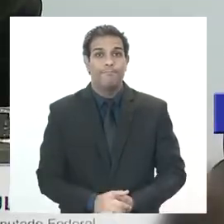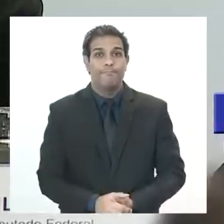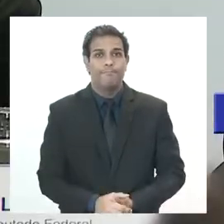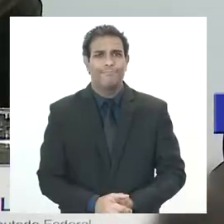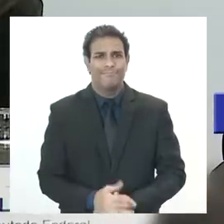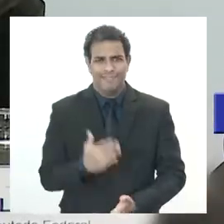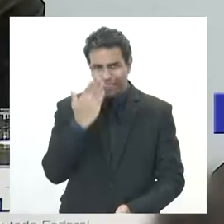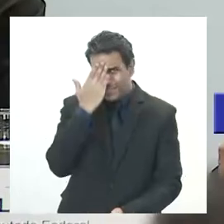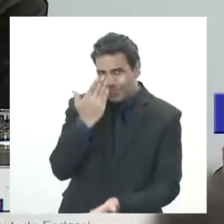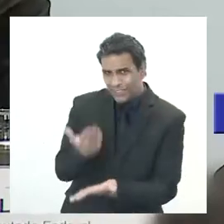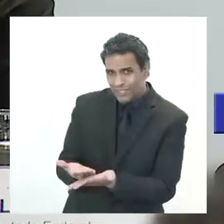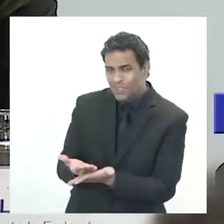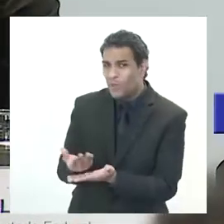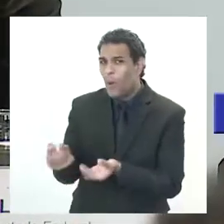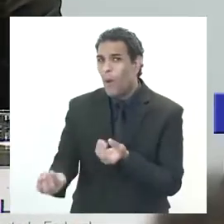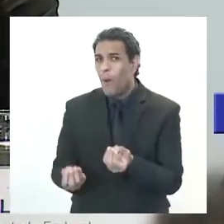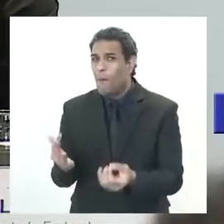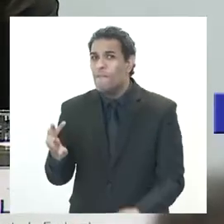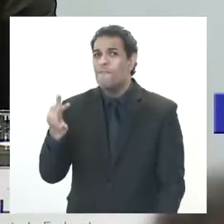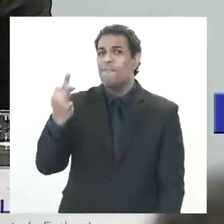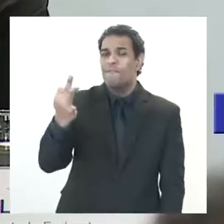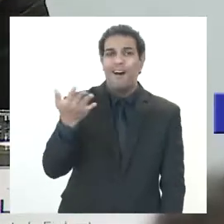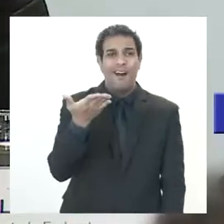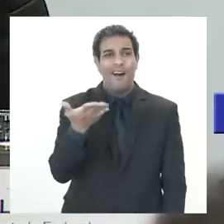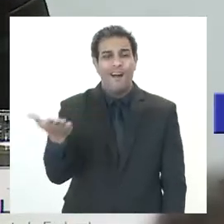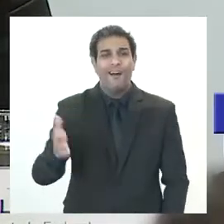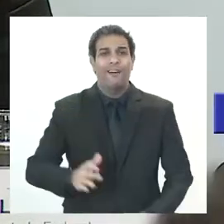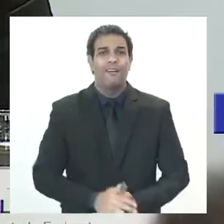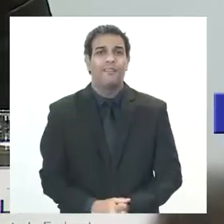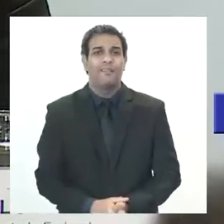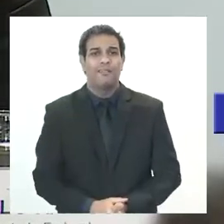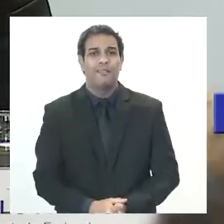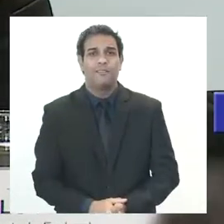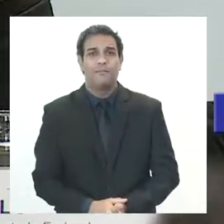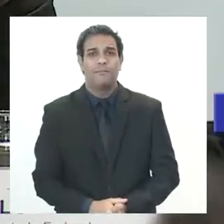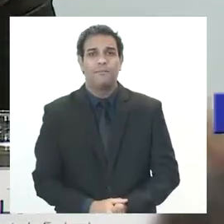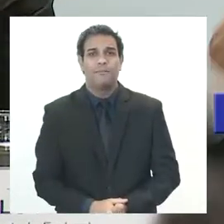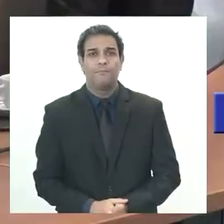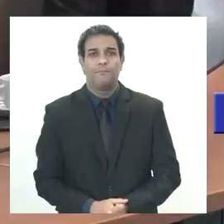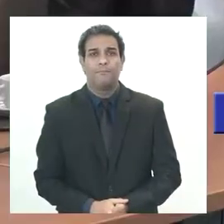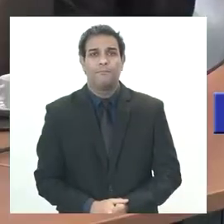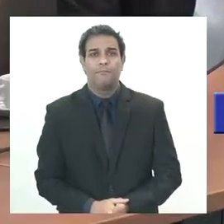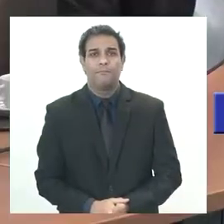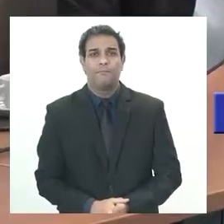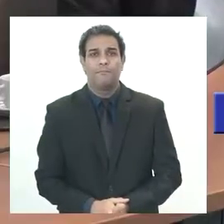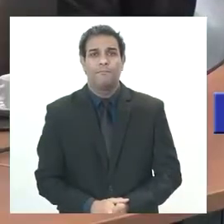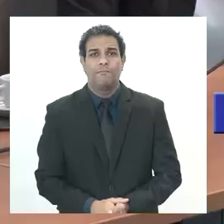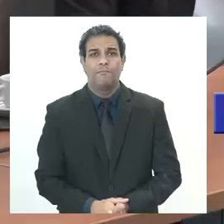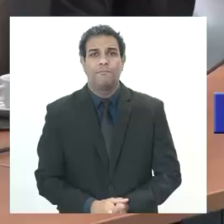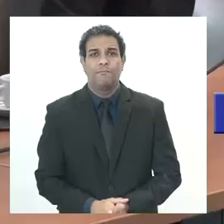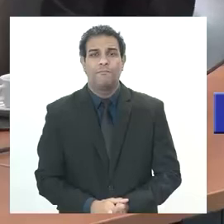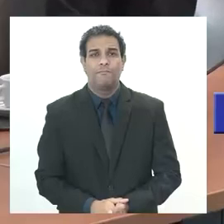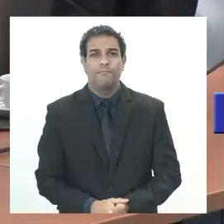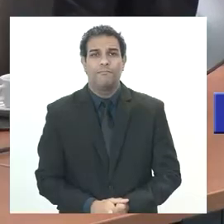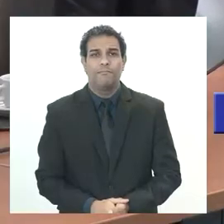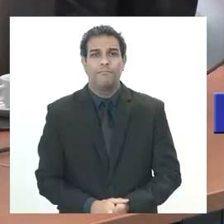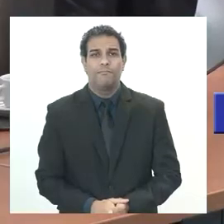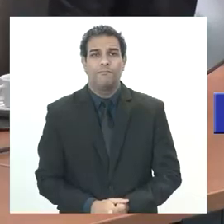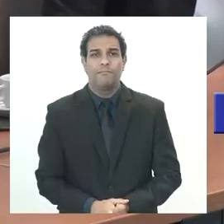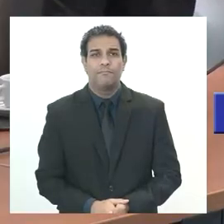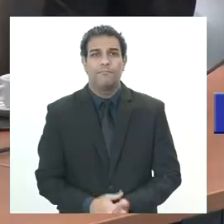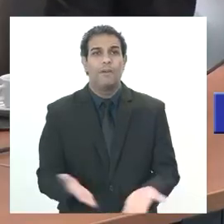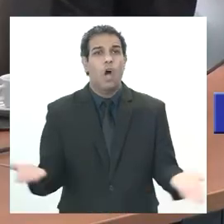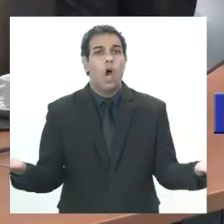acreditam em destino é que pelo fato de não tem em mim caminhando no momento próprio e quem